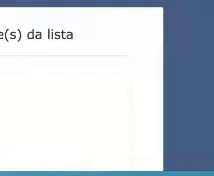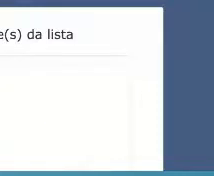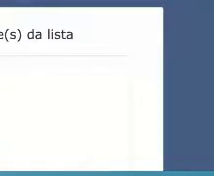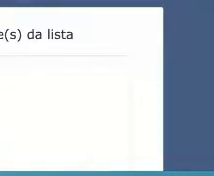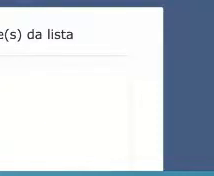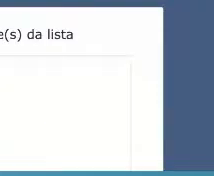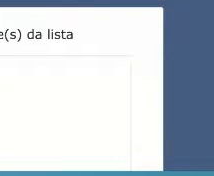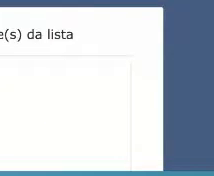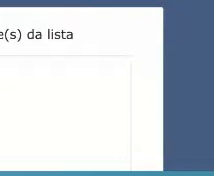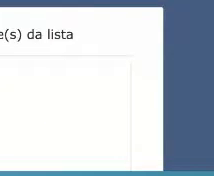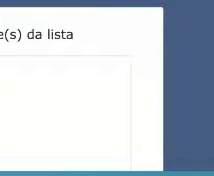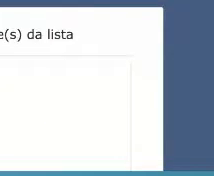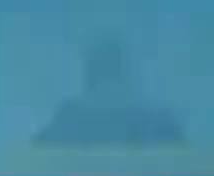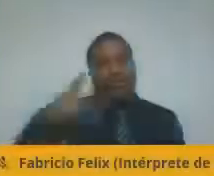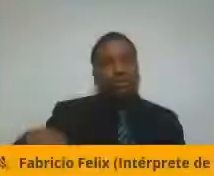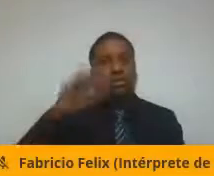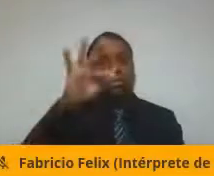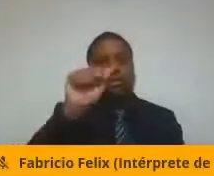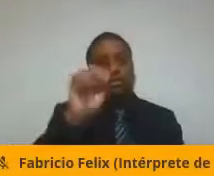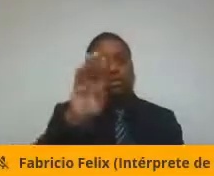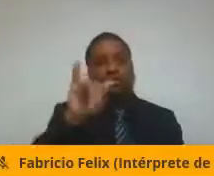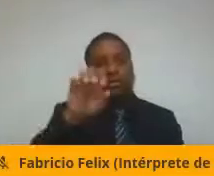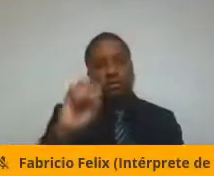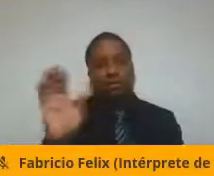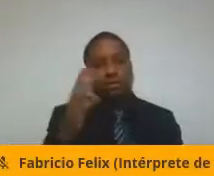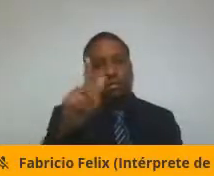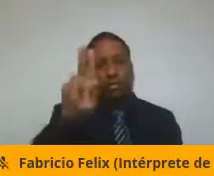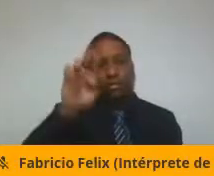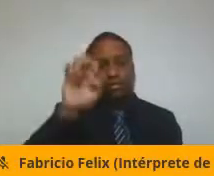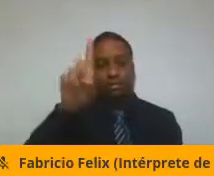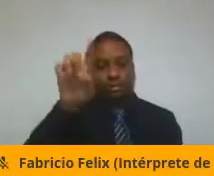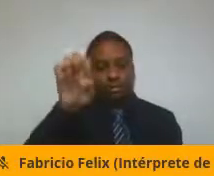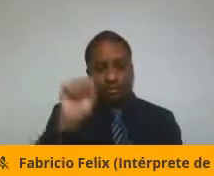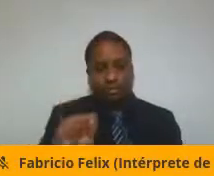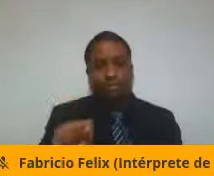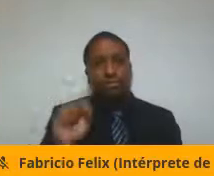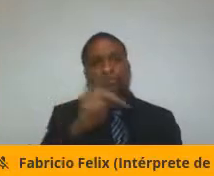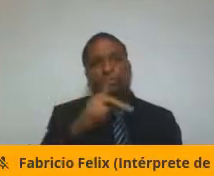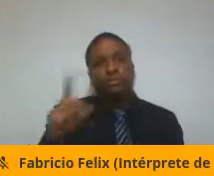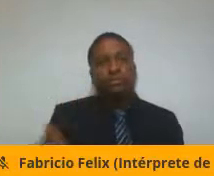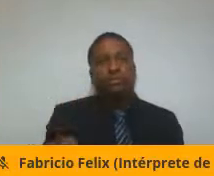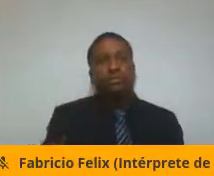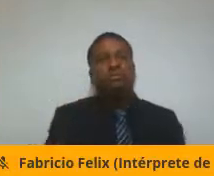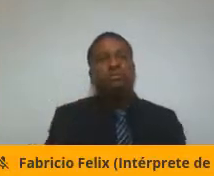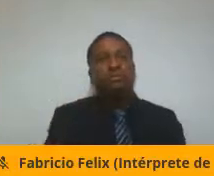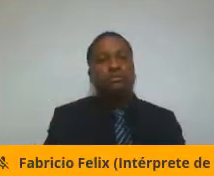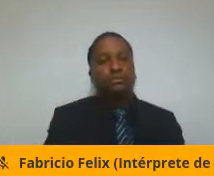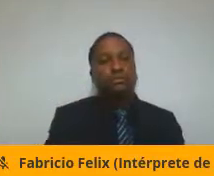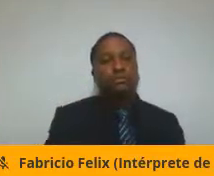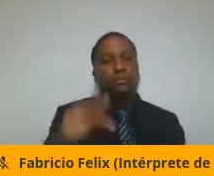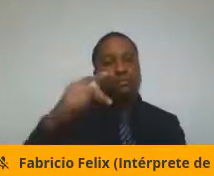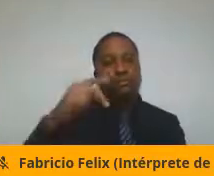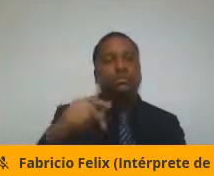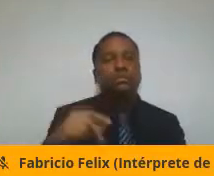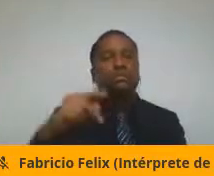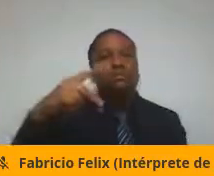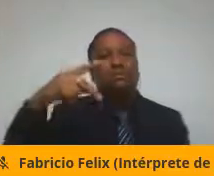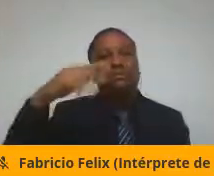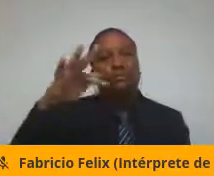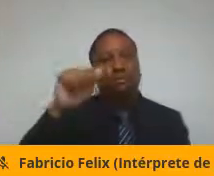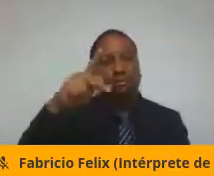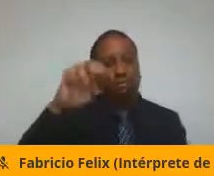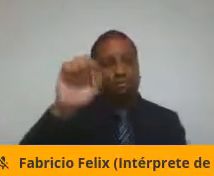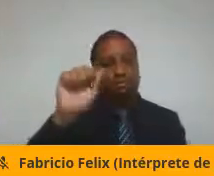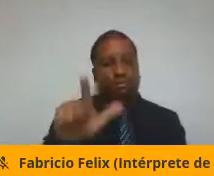do professor Fábio Guedes, presidente da FAPEAR do CONFAP, como a gente já tinha mencionado, ok?